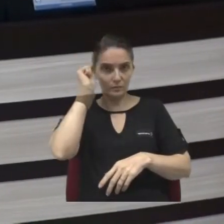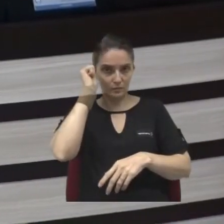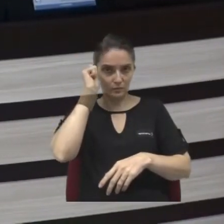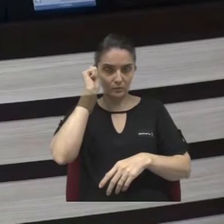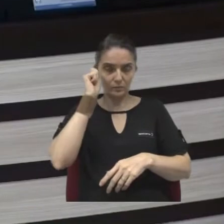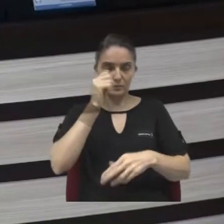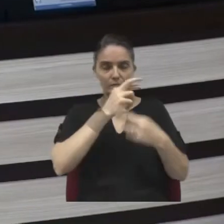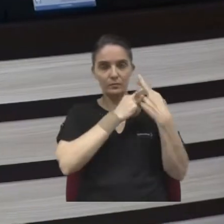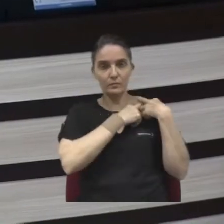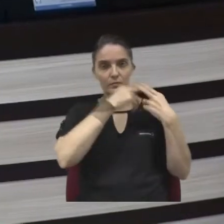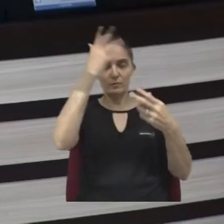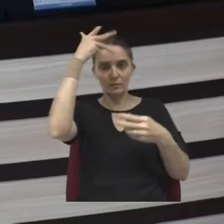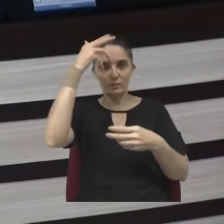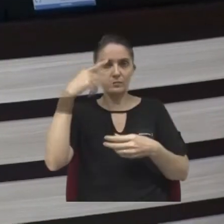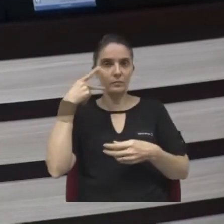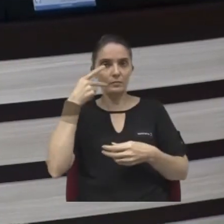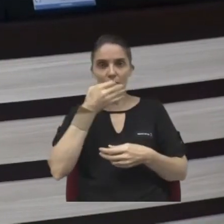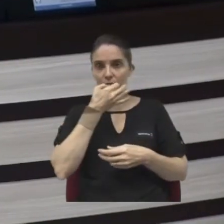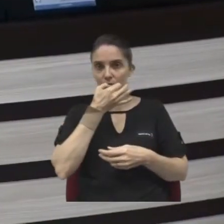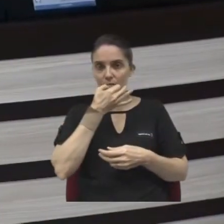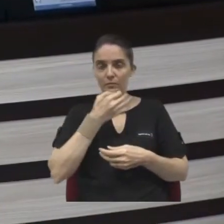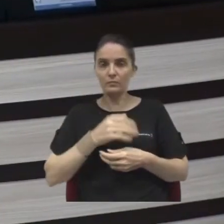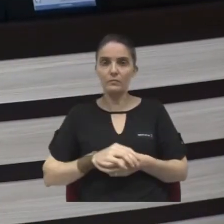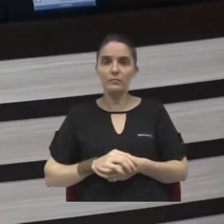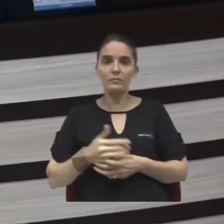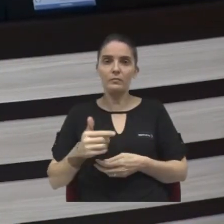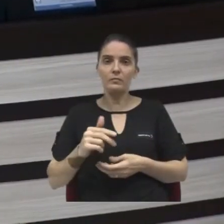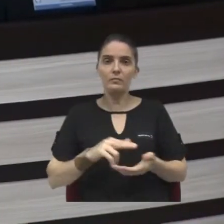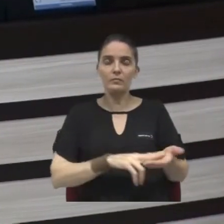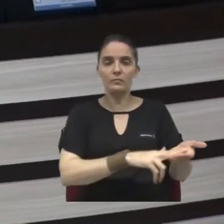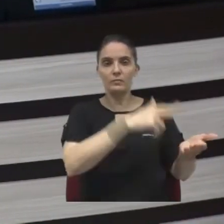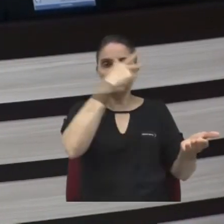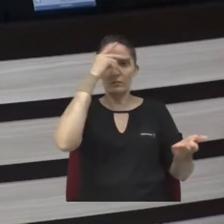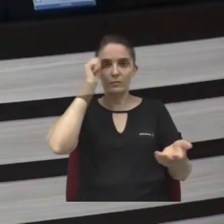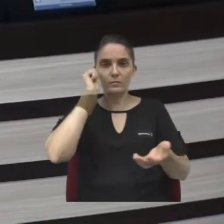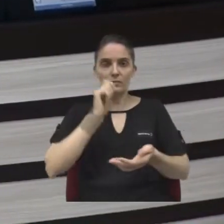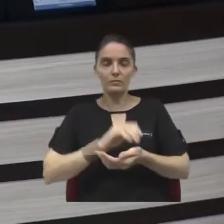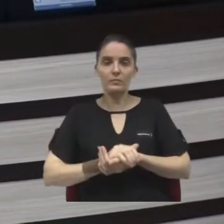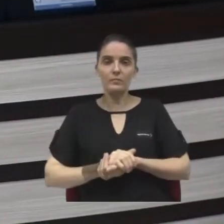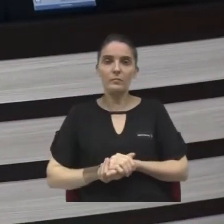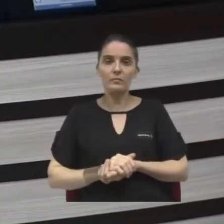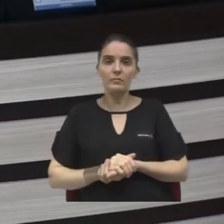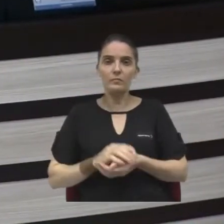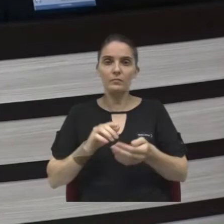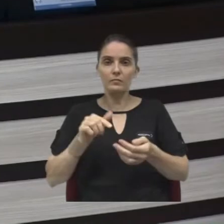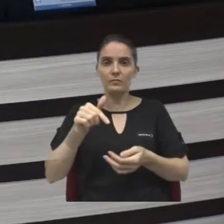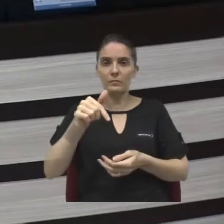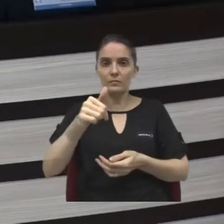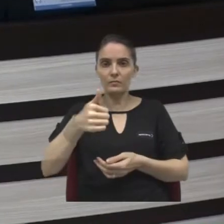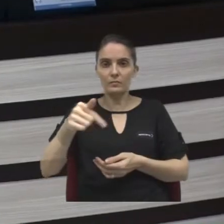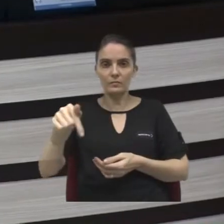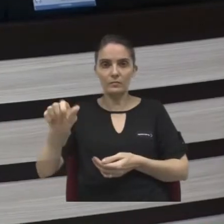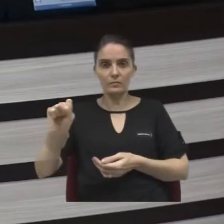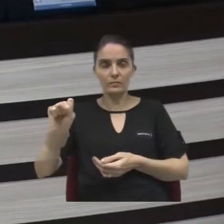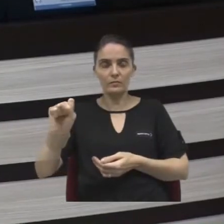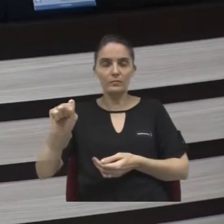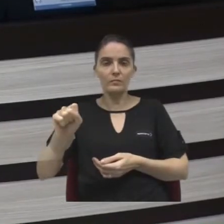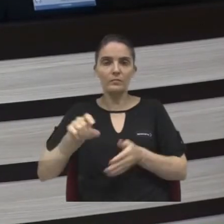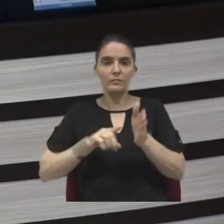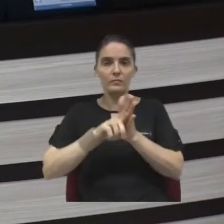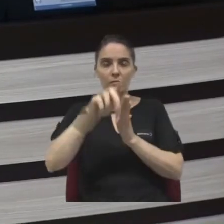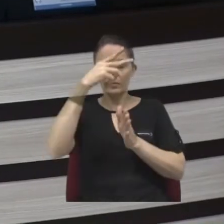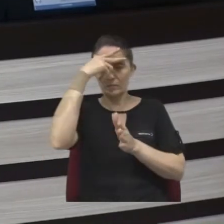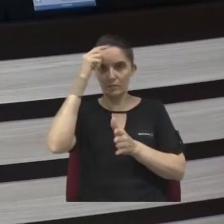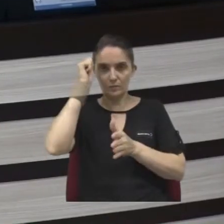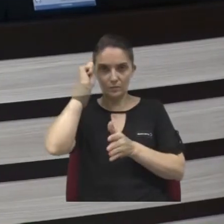deseja discutir o requerimento? Não havendo, será encaminhado ao Executivo. Requerimento 78/2019 requer informações do Poder Executivo sobre a